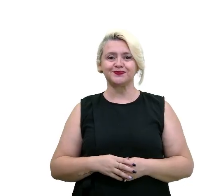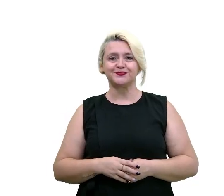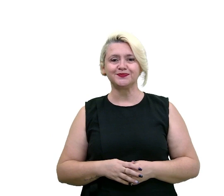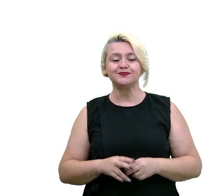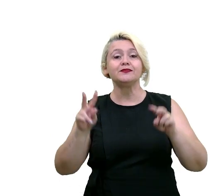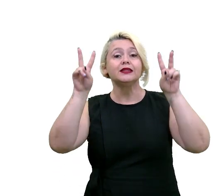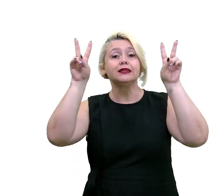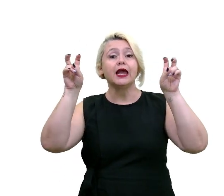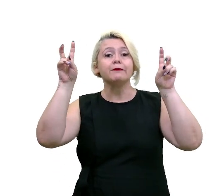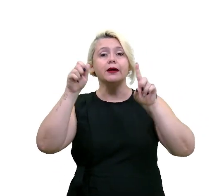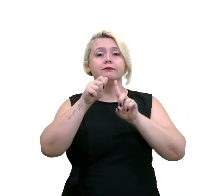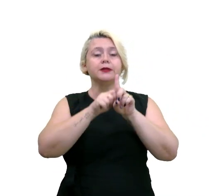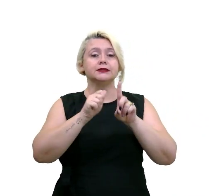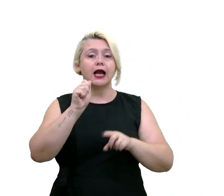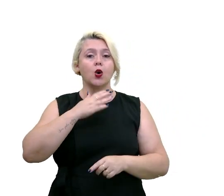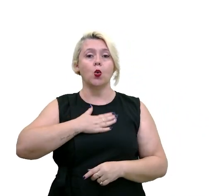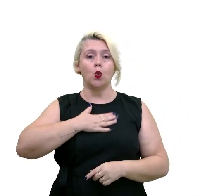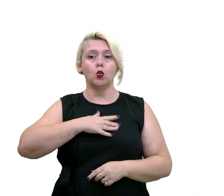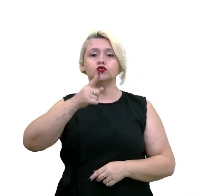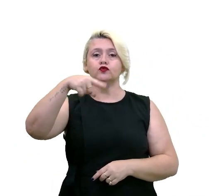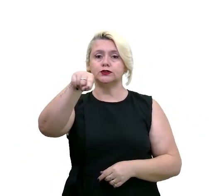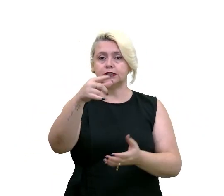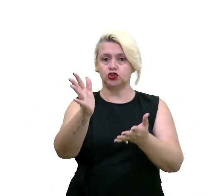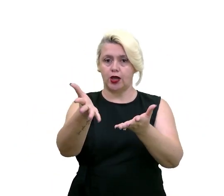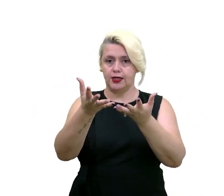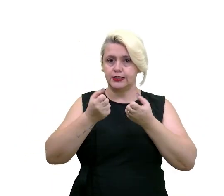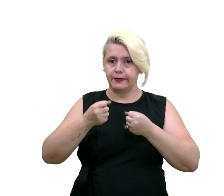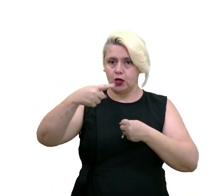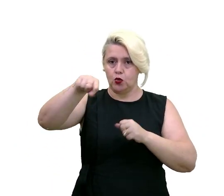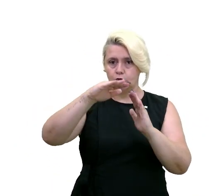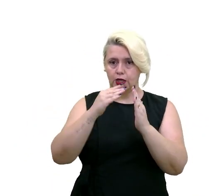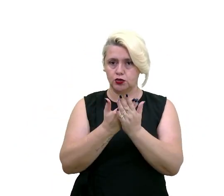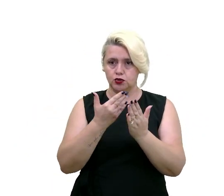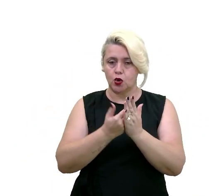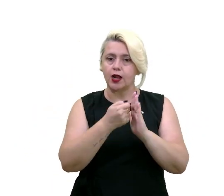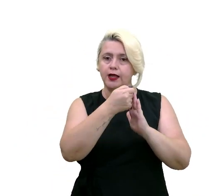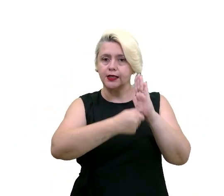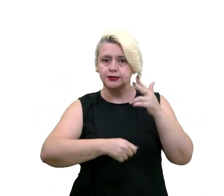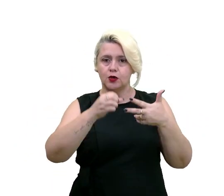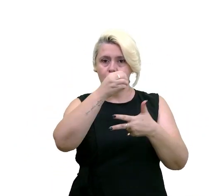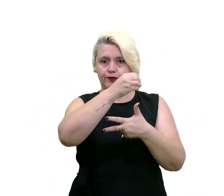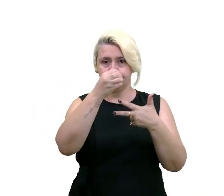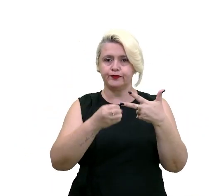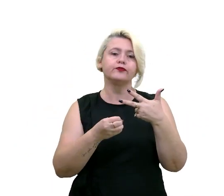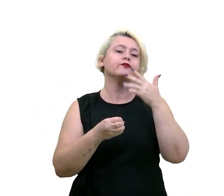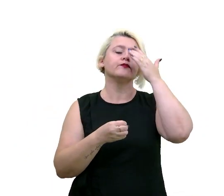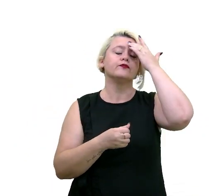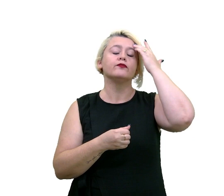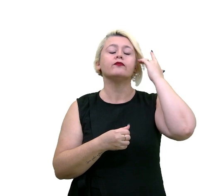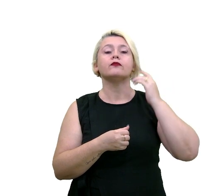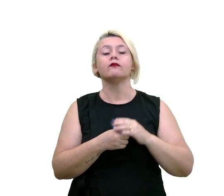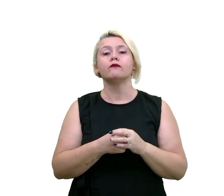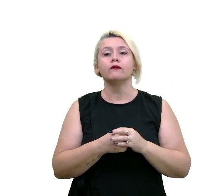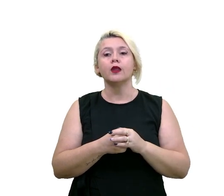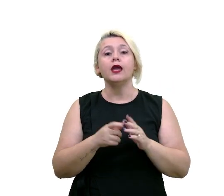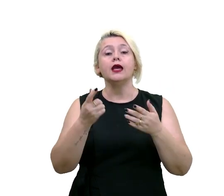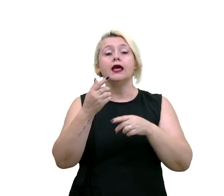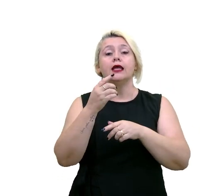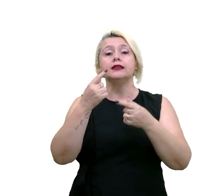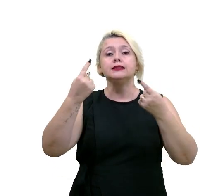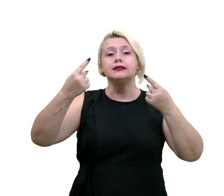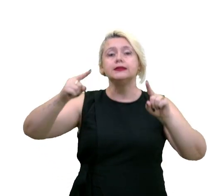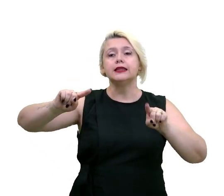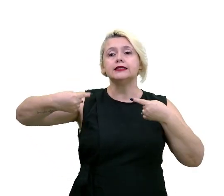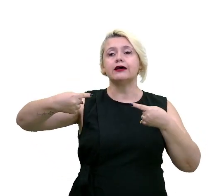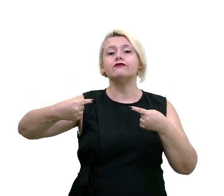O tema de agosto que vocês receberam aí, do Redação Nota 1000, é os desafios para